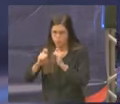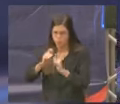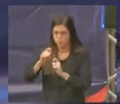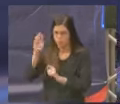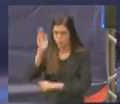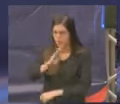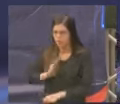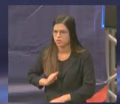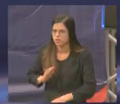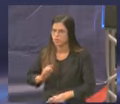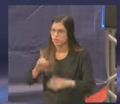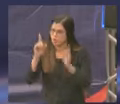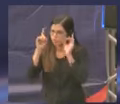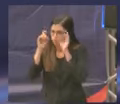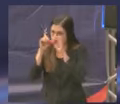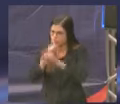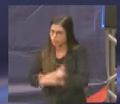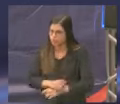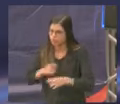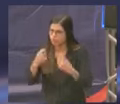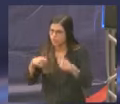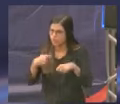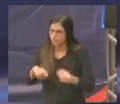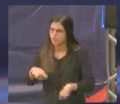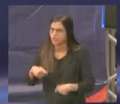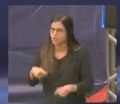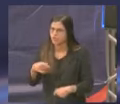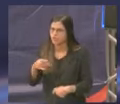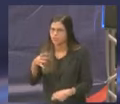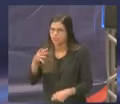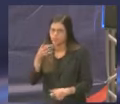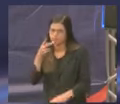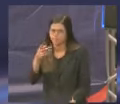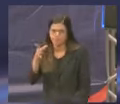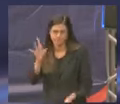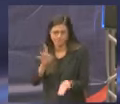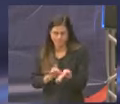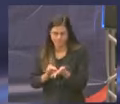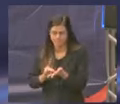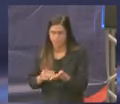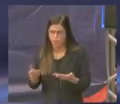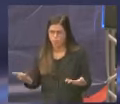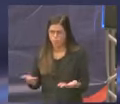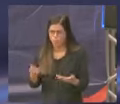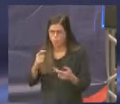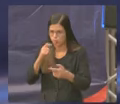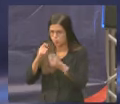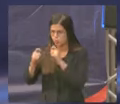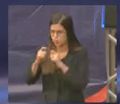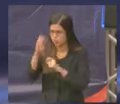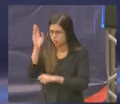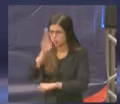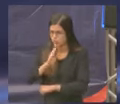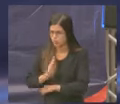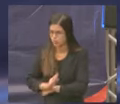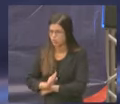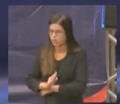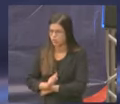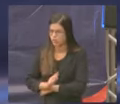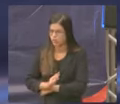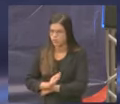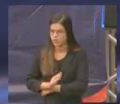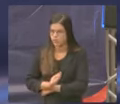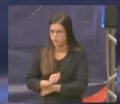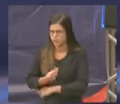é uma situação muito difícil e eu preciso ser realista. Porque hoje o jornalista brasileiro ele vive